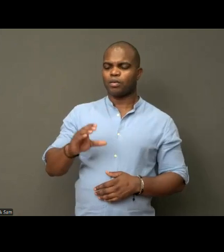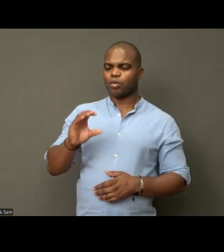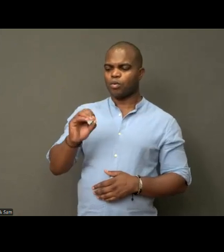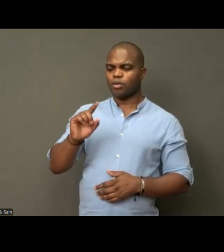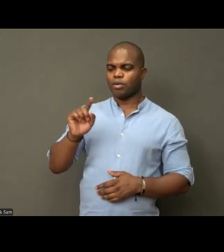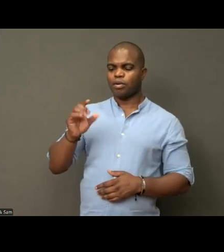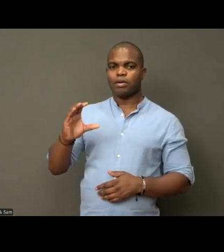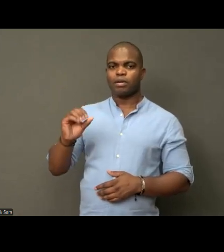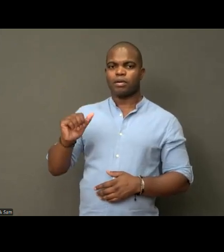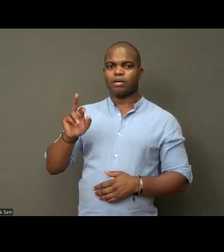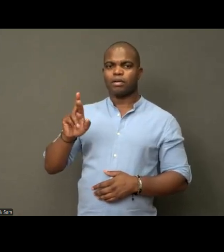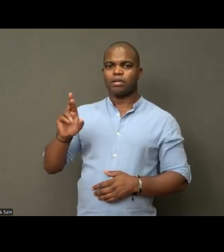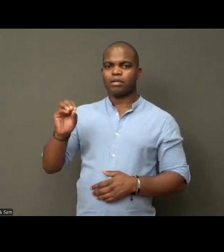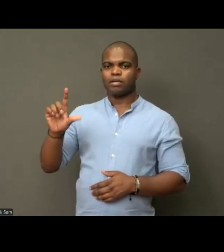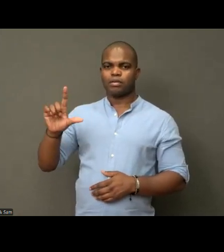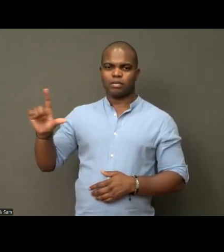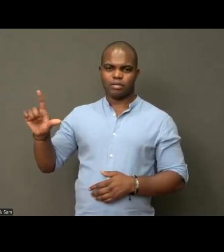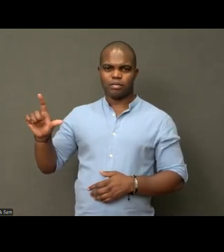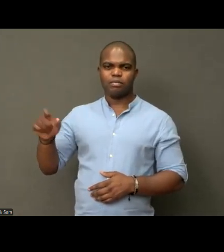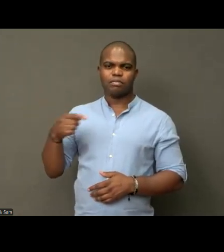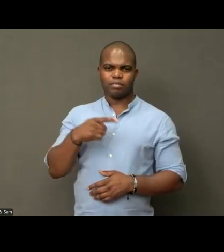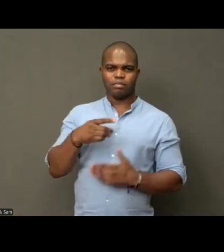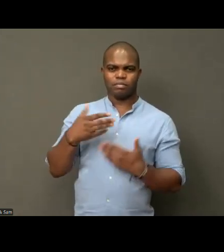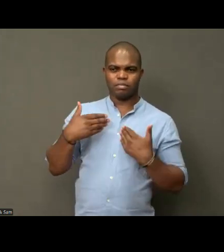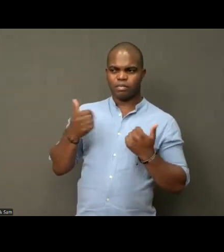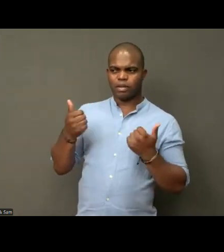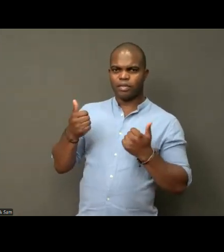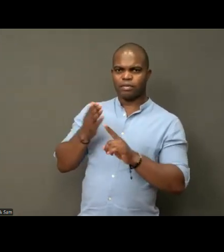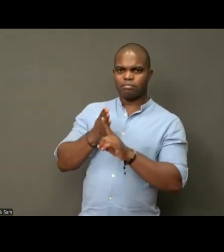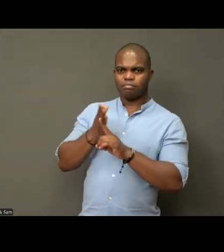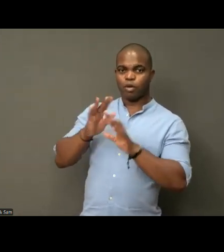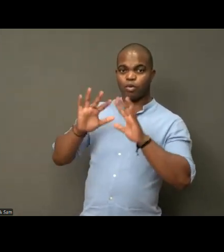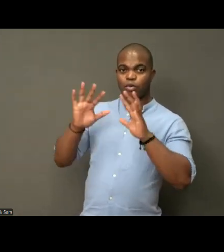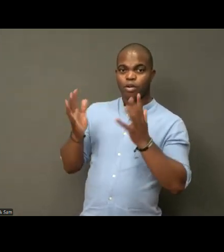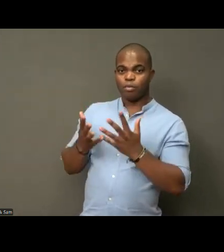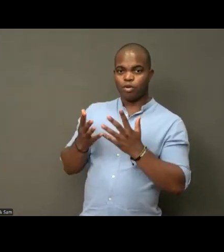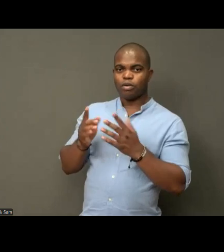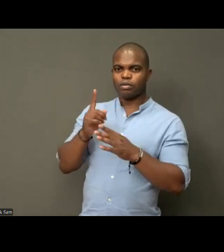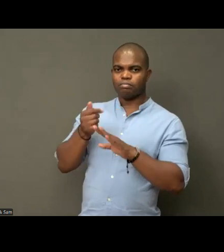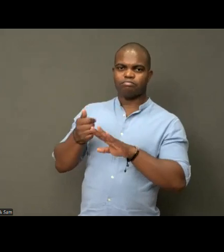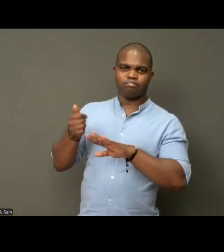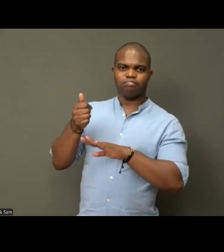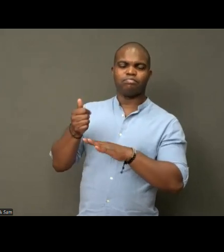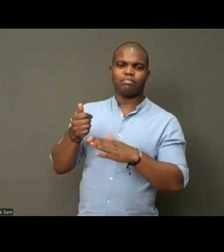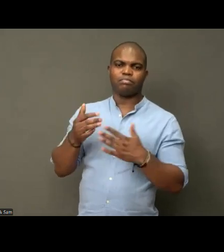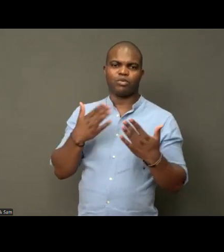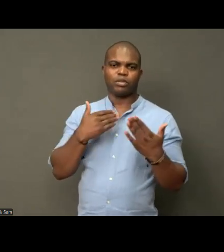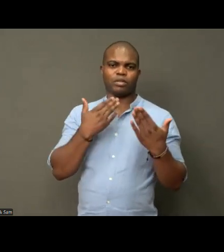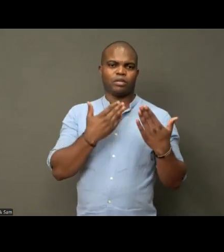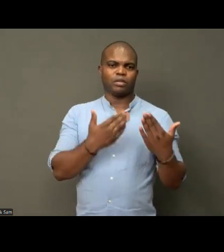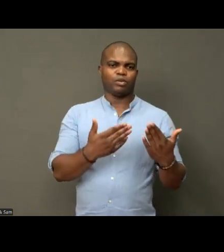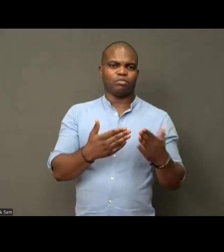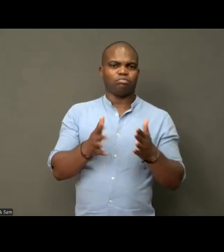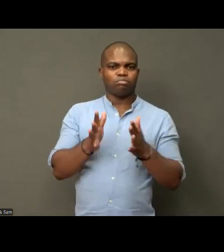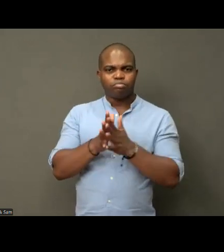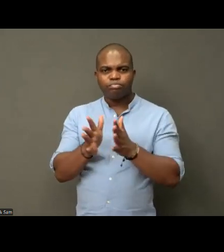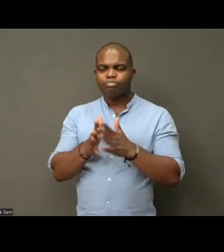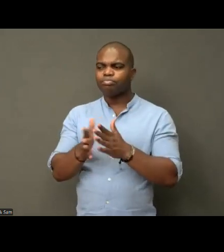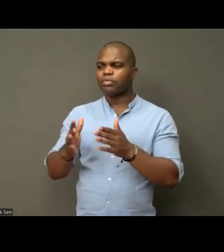melhor e tem sido um dos nossos melhores parceiros nos países da América Latina e do Caribe. Essa